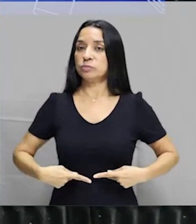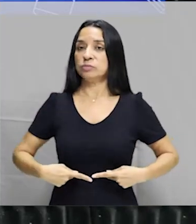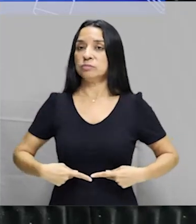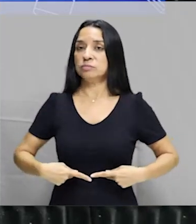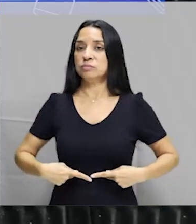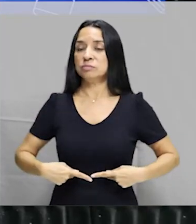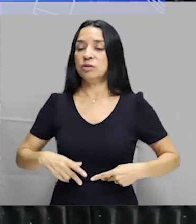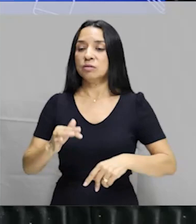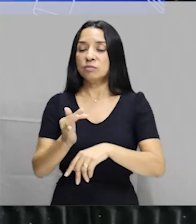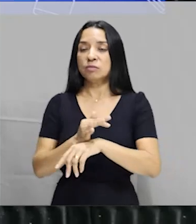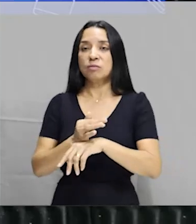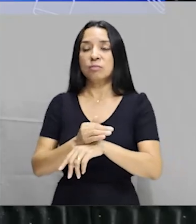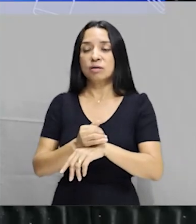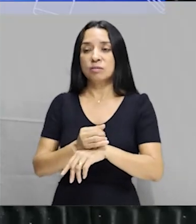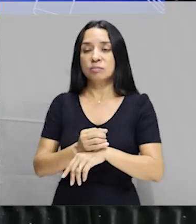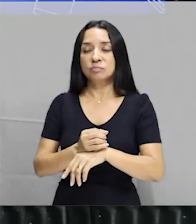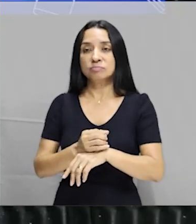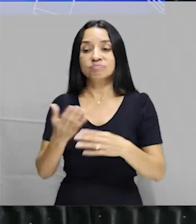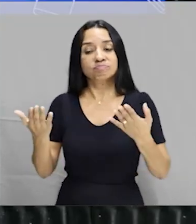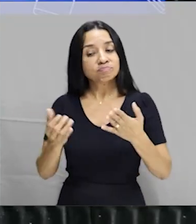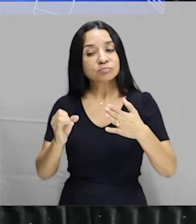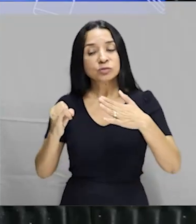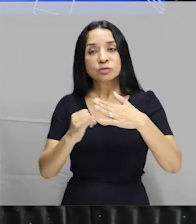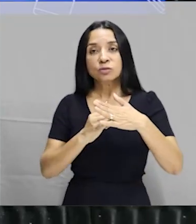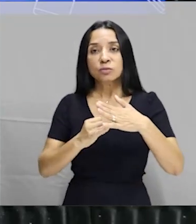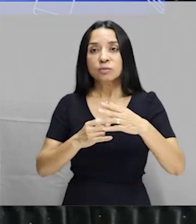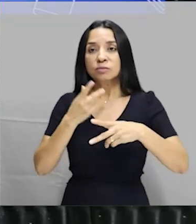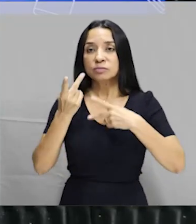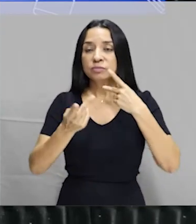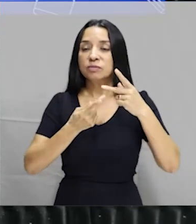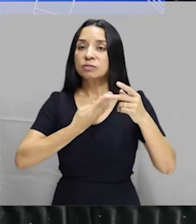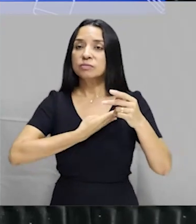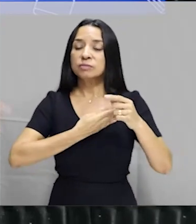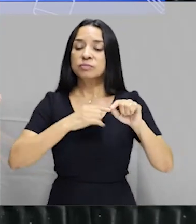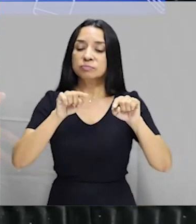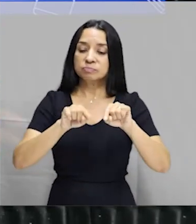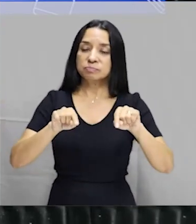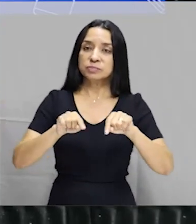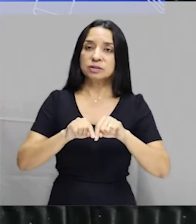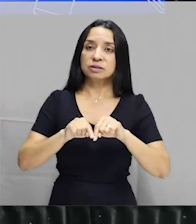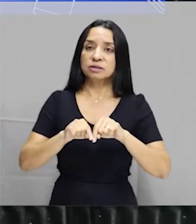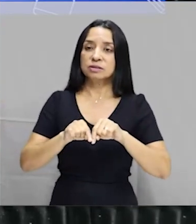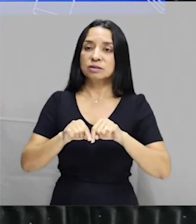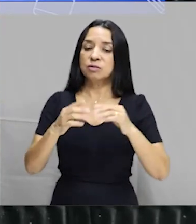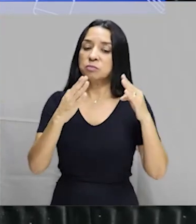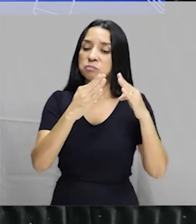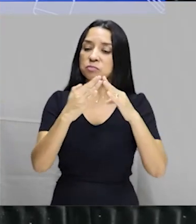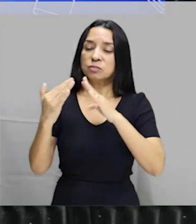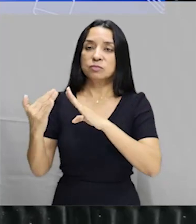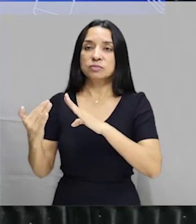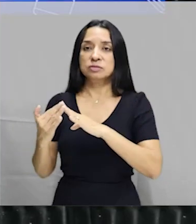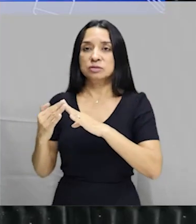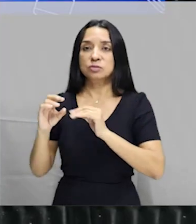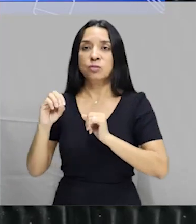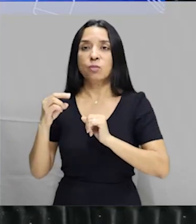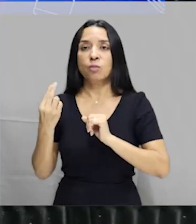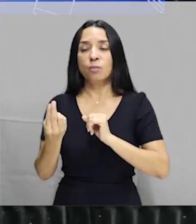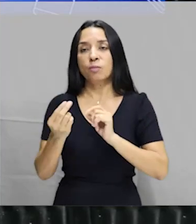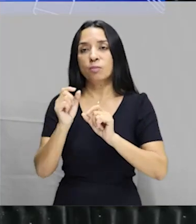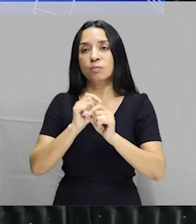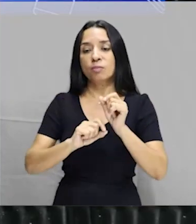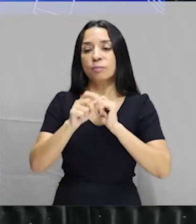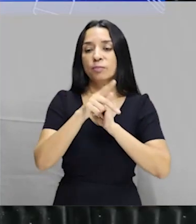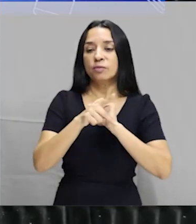informal é aquilo que eu falo com o meu colega de sala, né? Com o meu colega, meu vizinho, né? Ou com